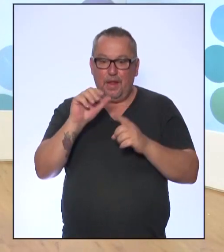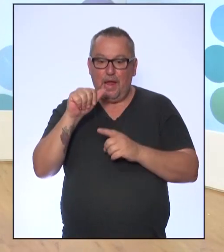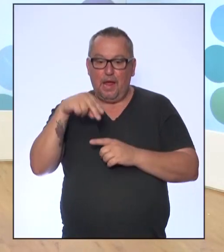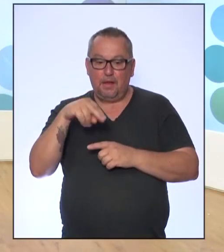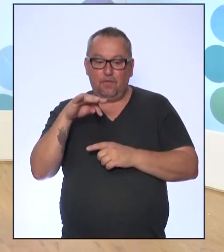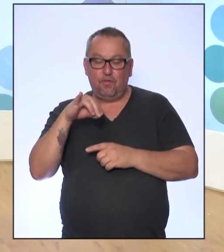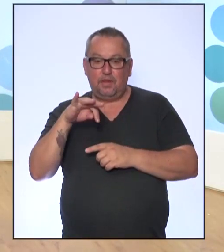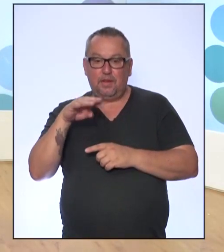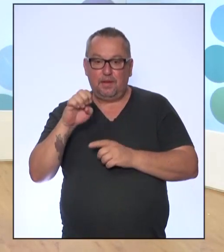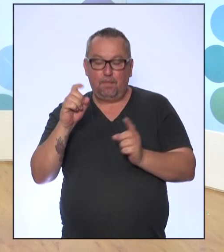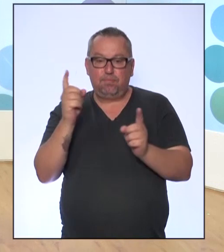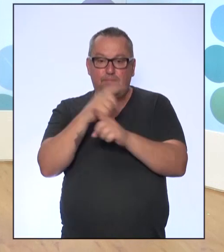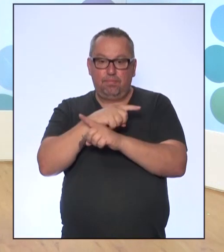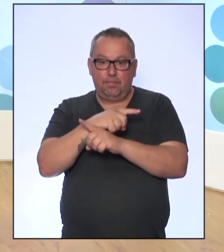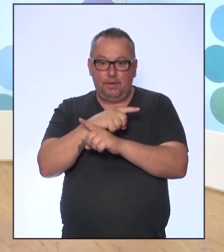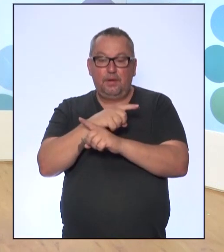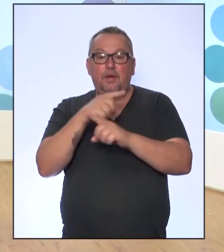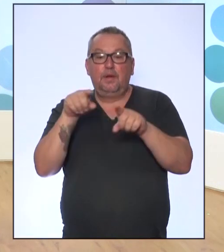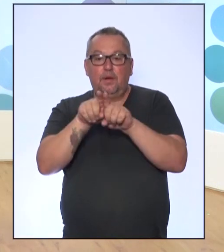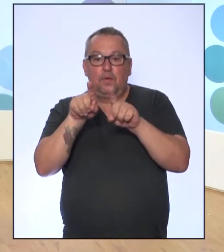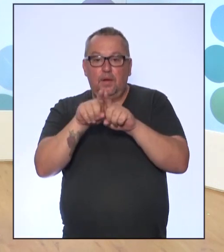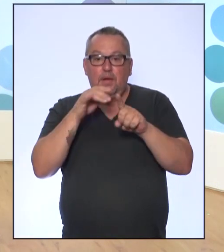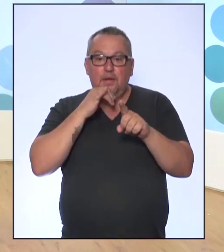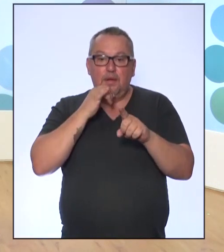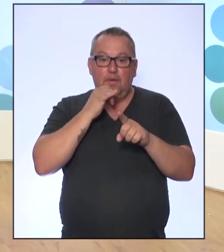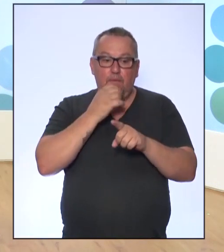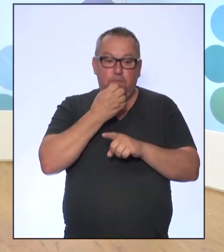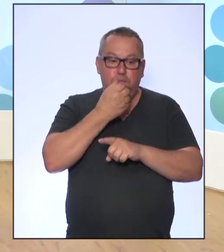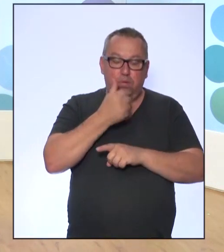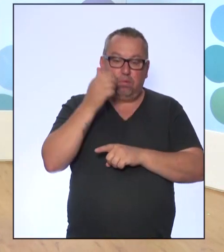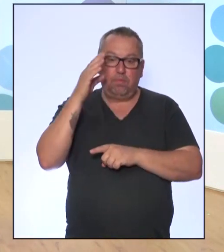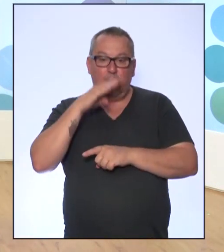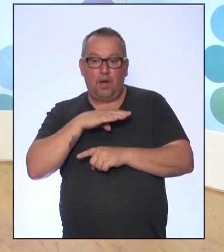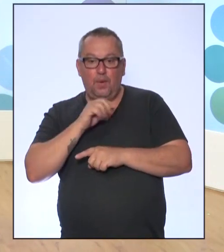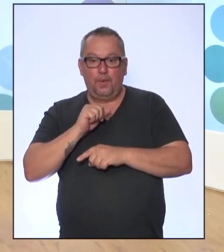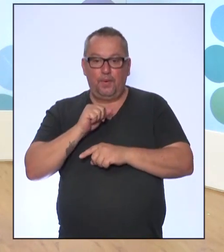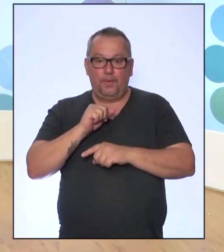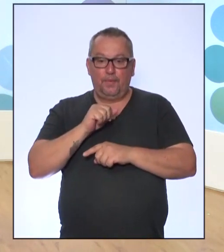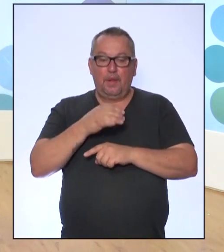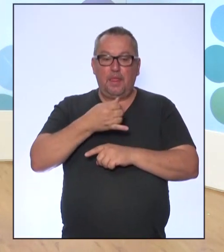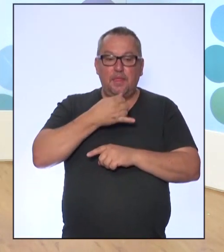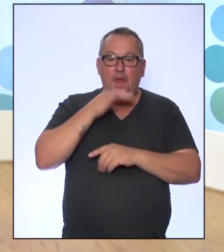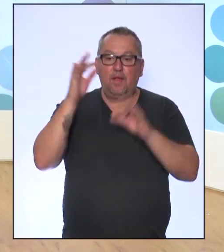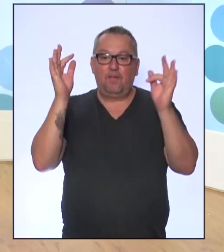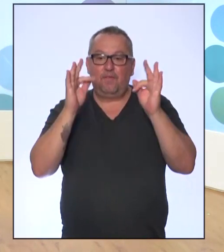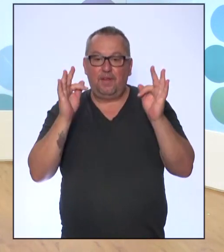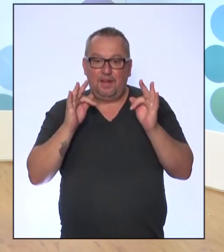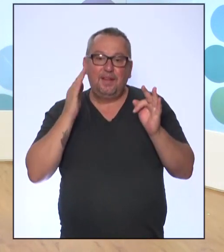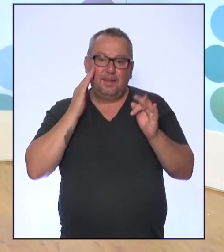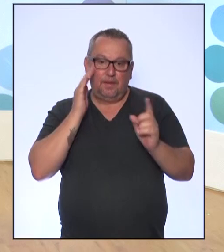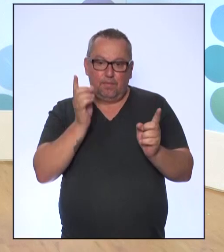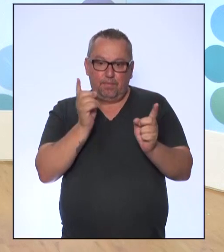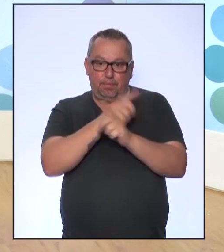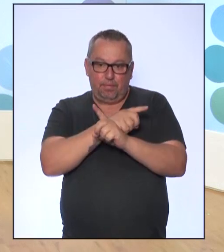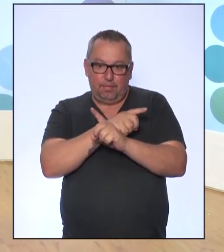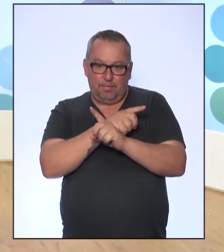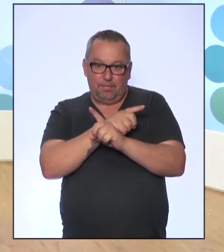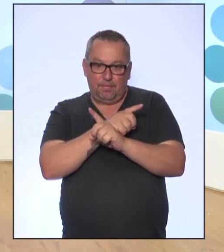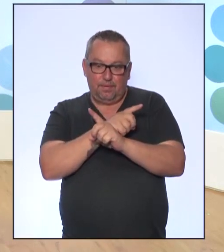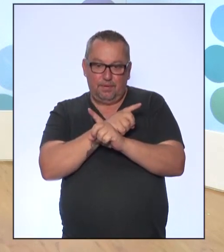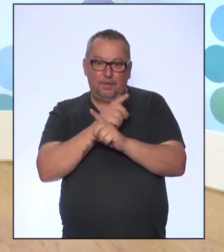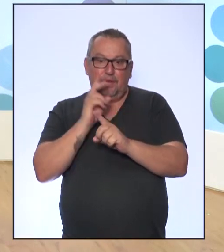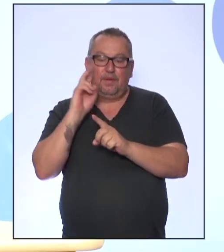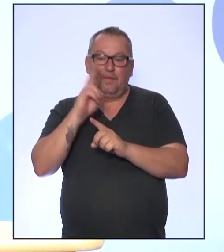ideia oposta próxima, inclusive. Então, por exemplo, bom e mal, triste e feliz. Então, eu vou ver essa